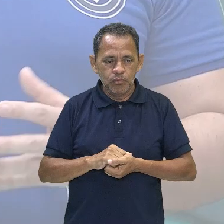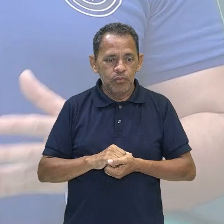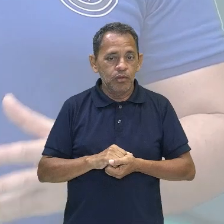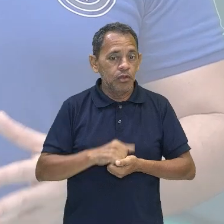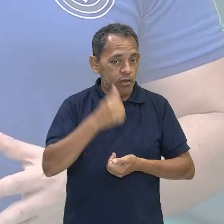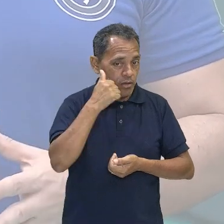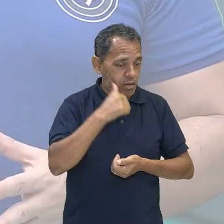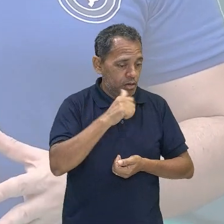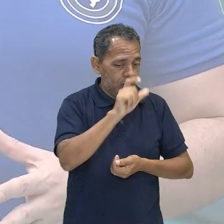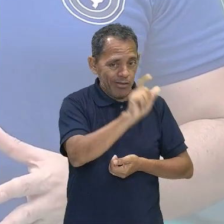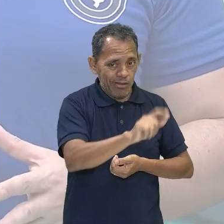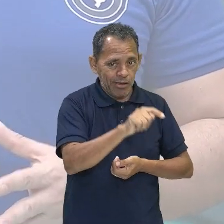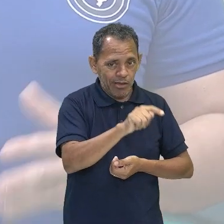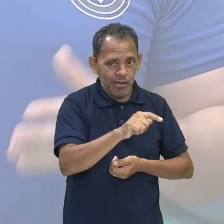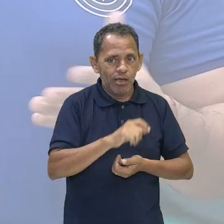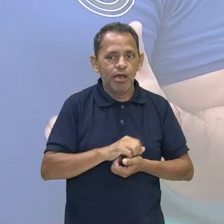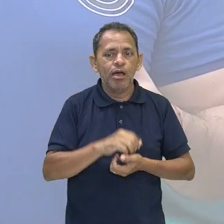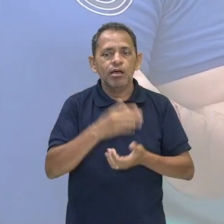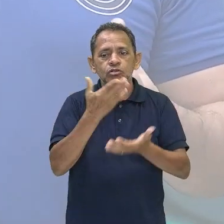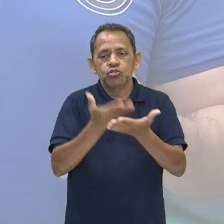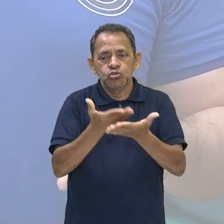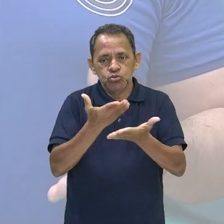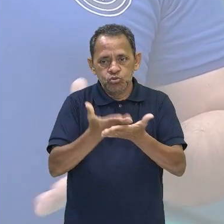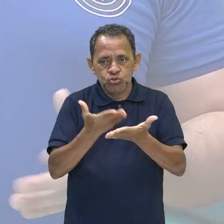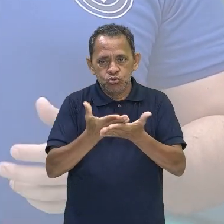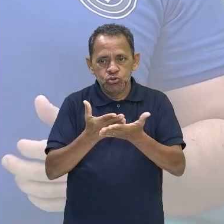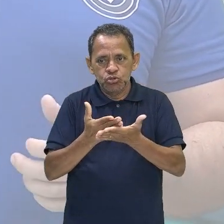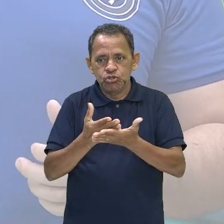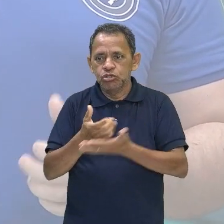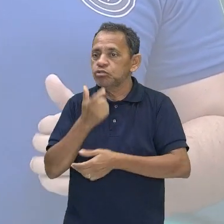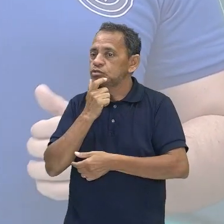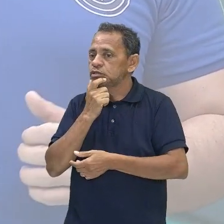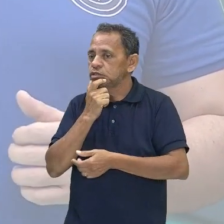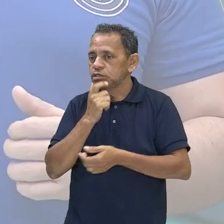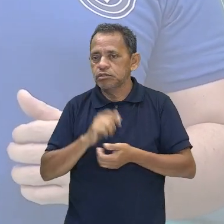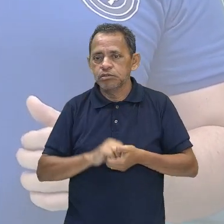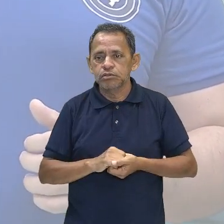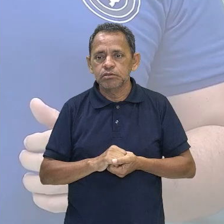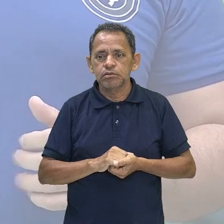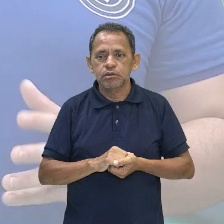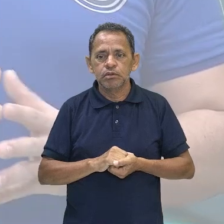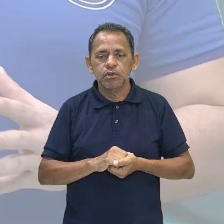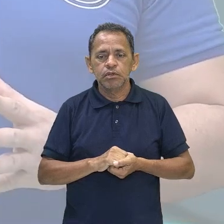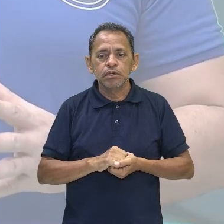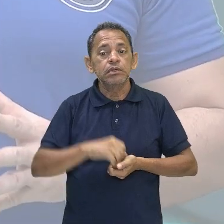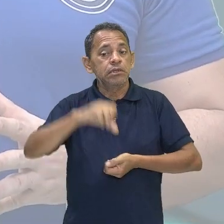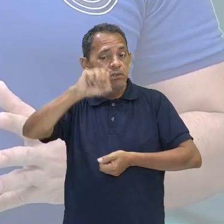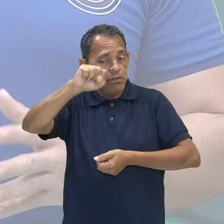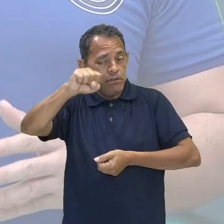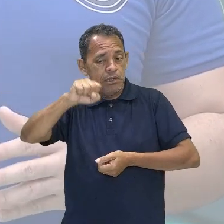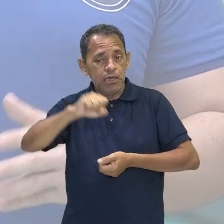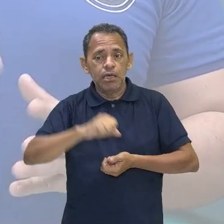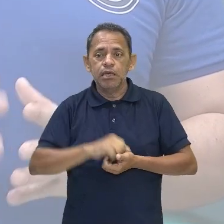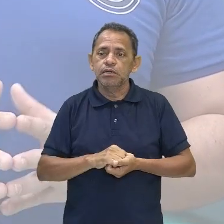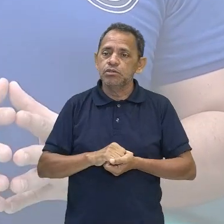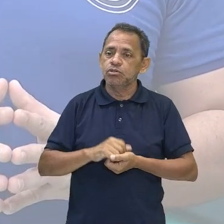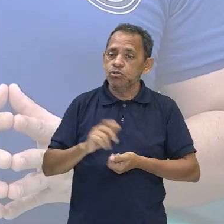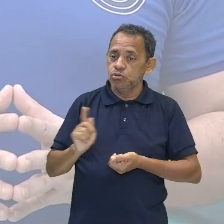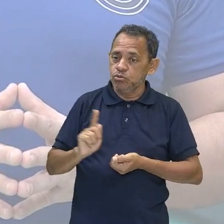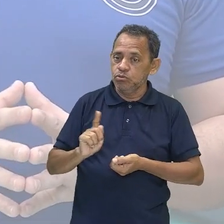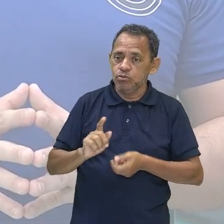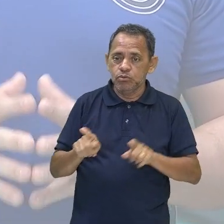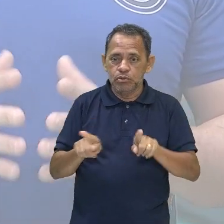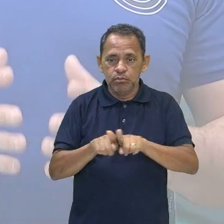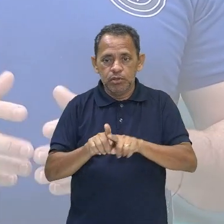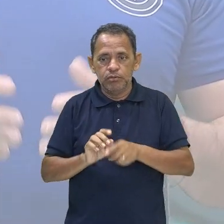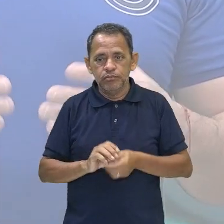estudando inglês? E aí as possíveis respostas, né? Yes, she is. No, she isn't. A próxima